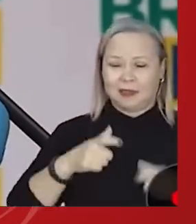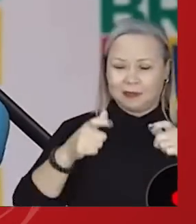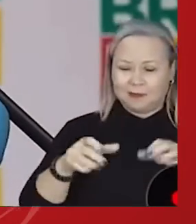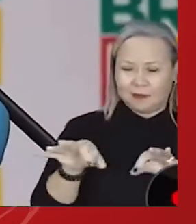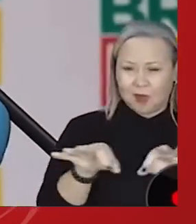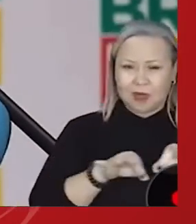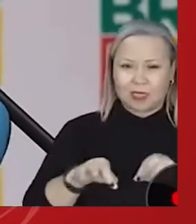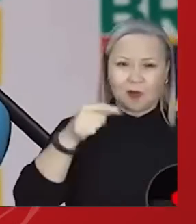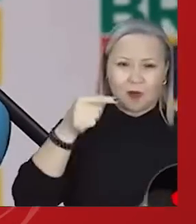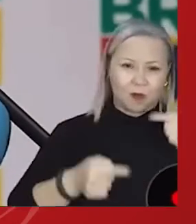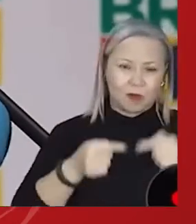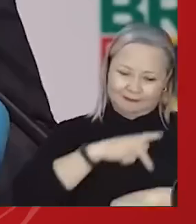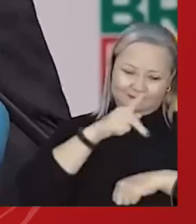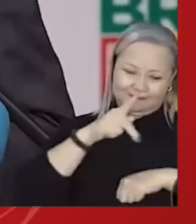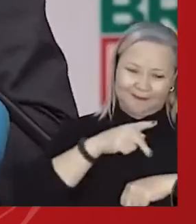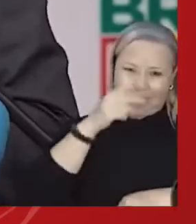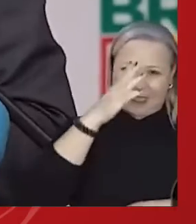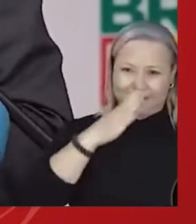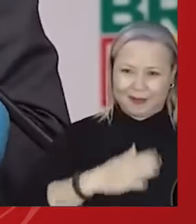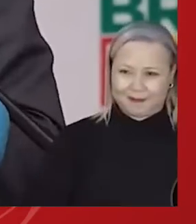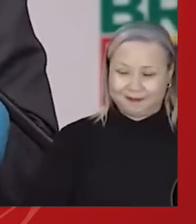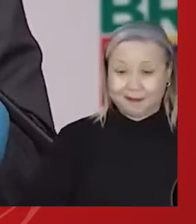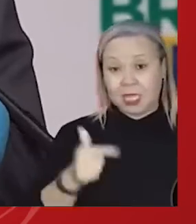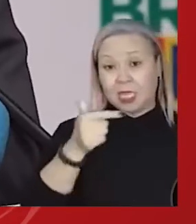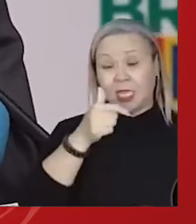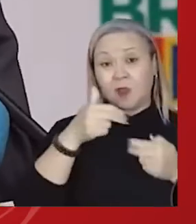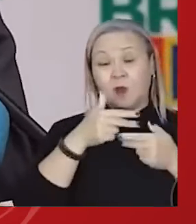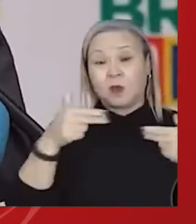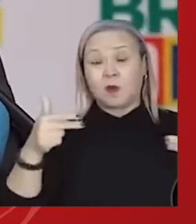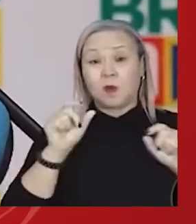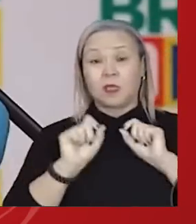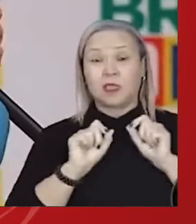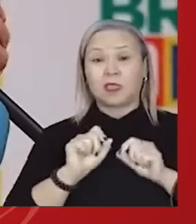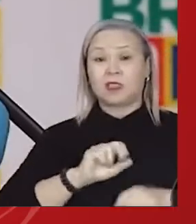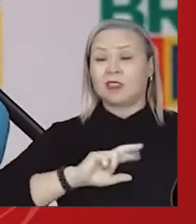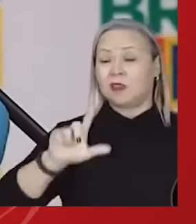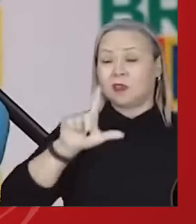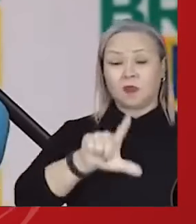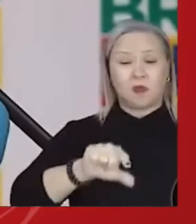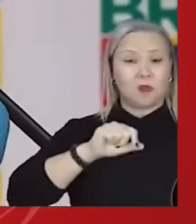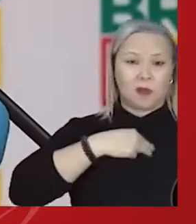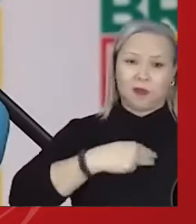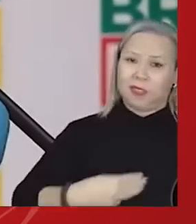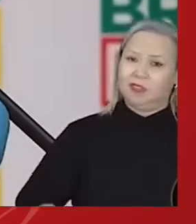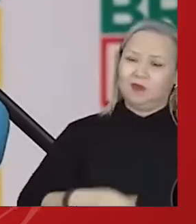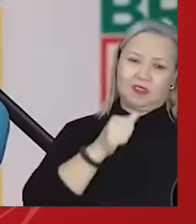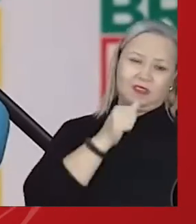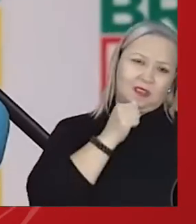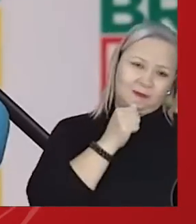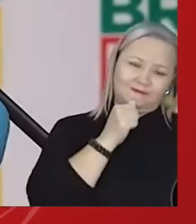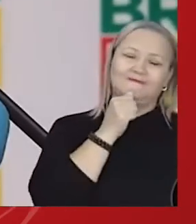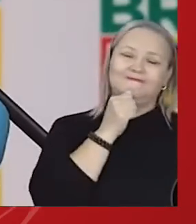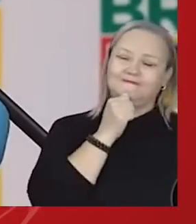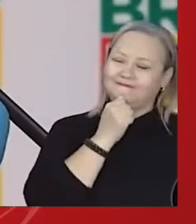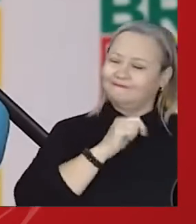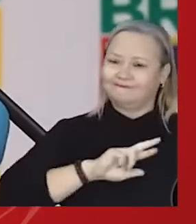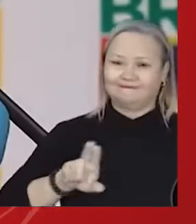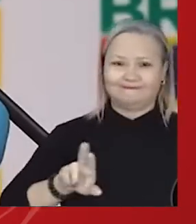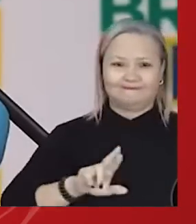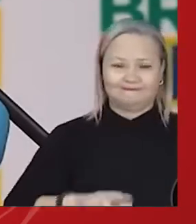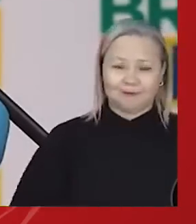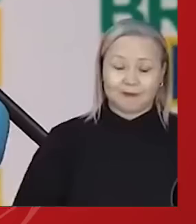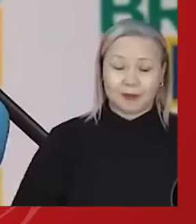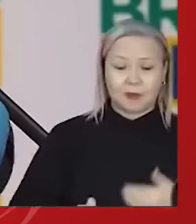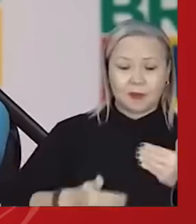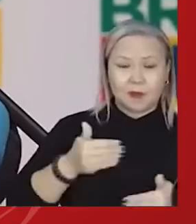organização política do PT no Brasil. A segunda coisa é que eu não escolhi ministro ainda. Eu estou